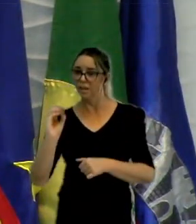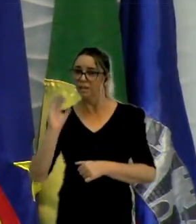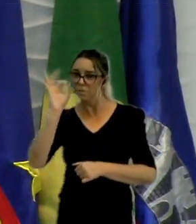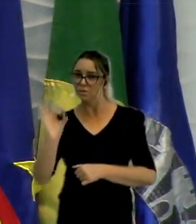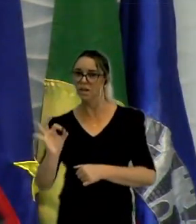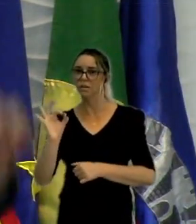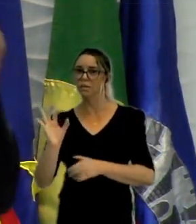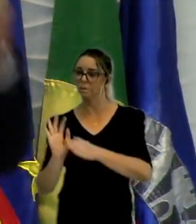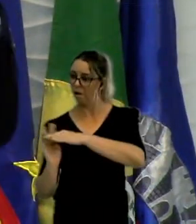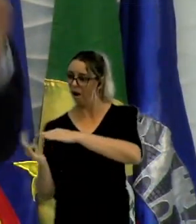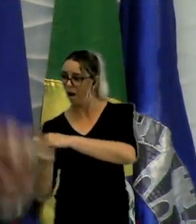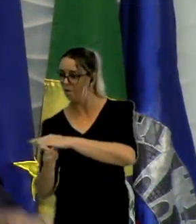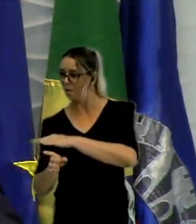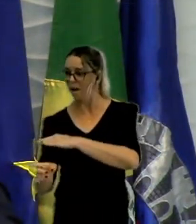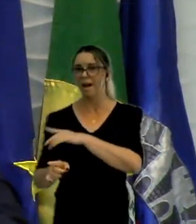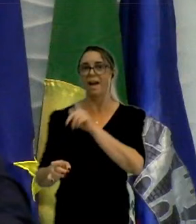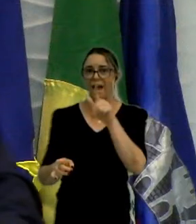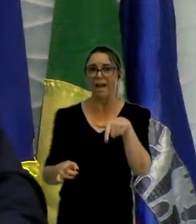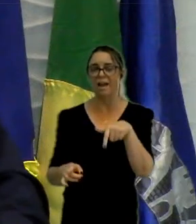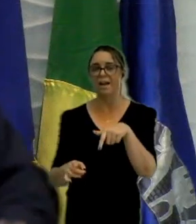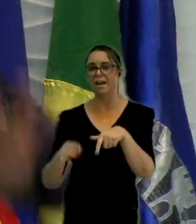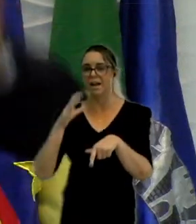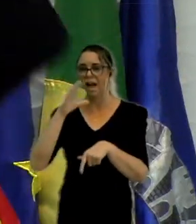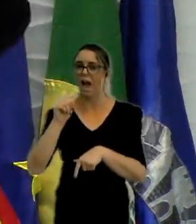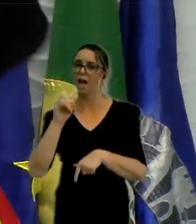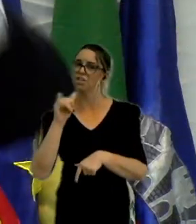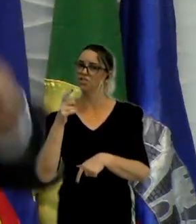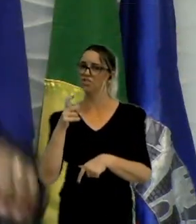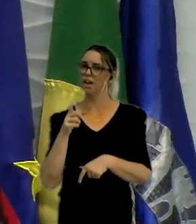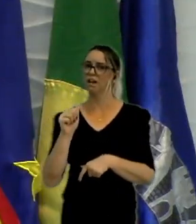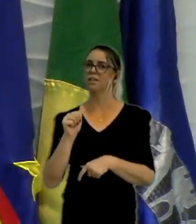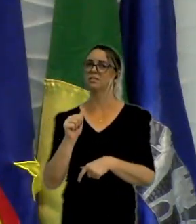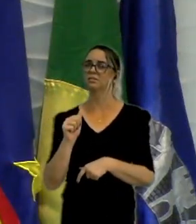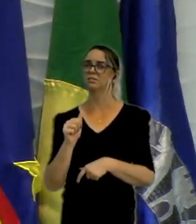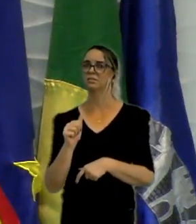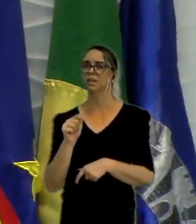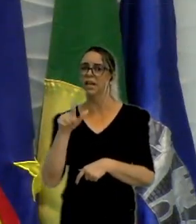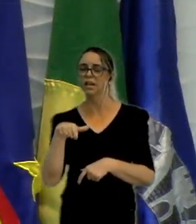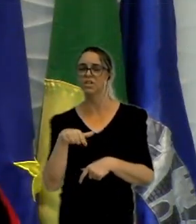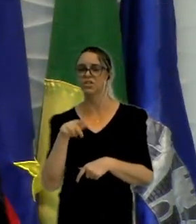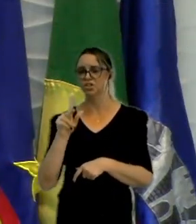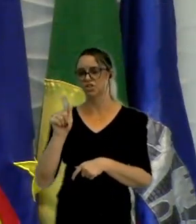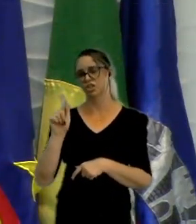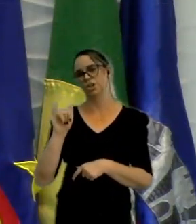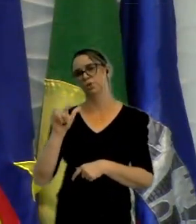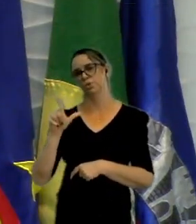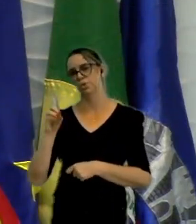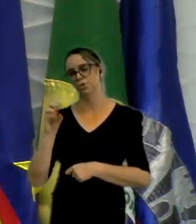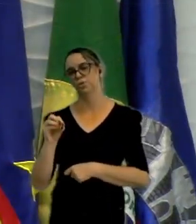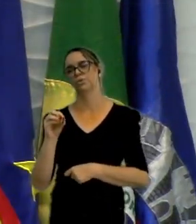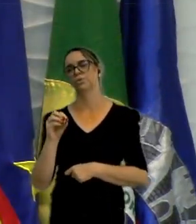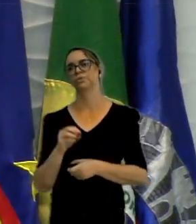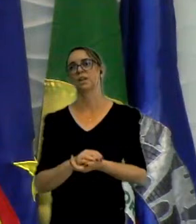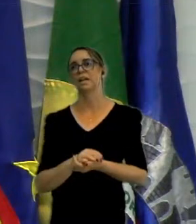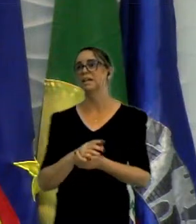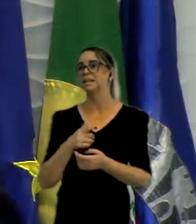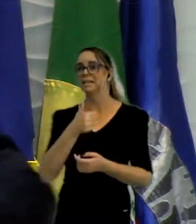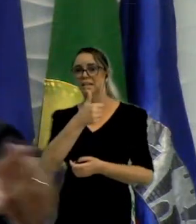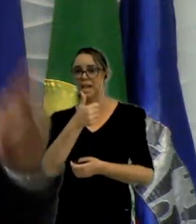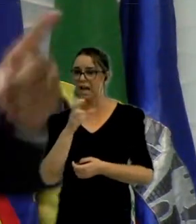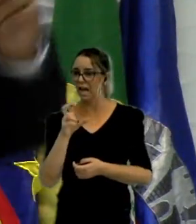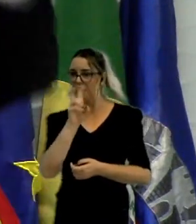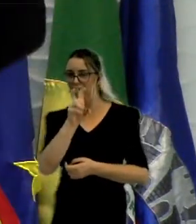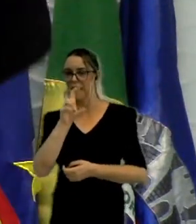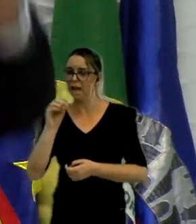lá é tudo pela Caixa, feita aqui no Gil do Valença. Tem gente lá que paga 500, 600 numa casa